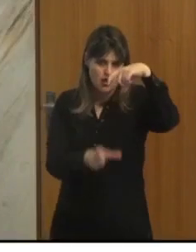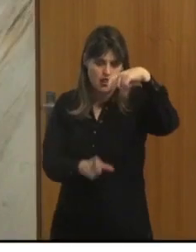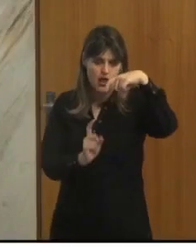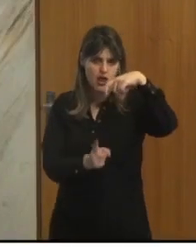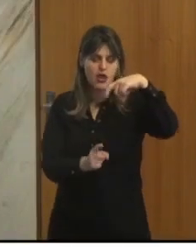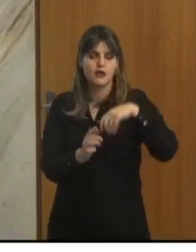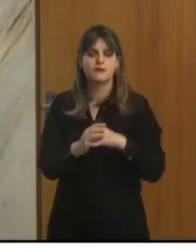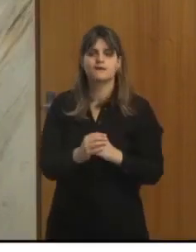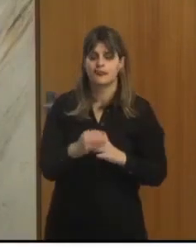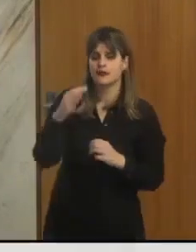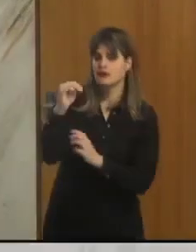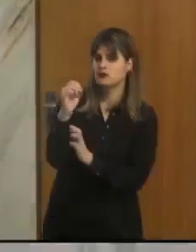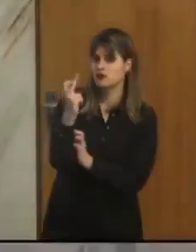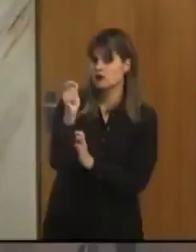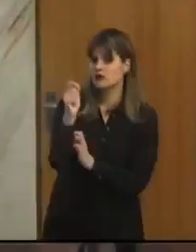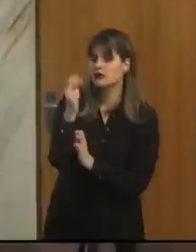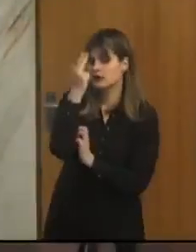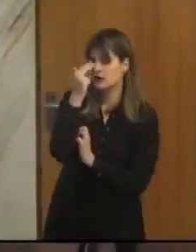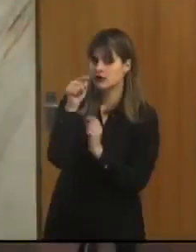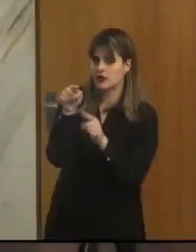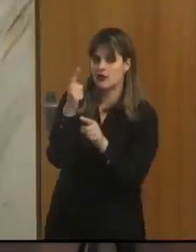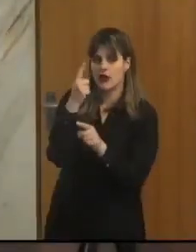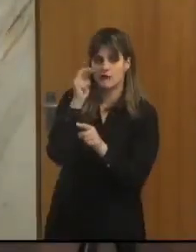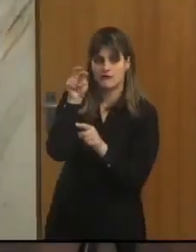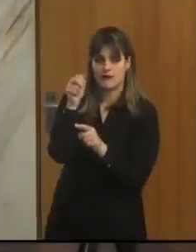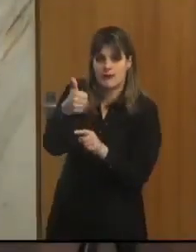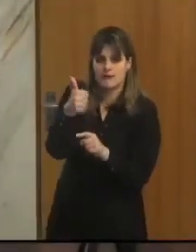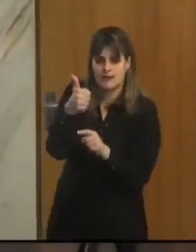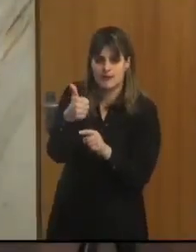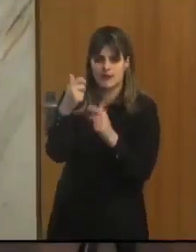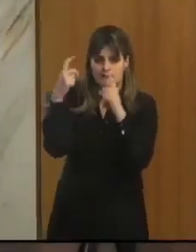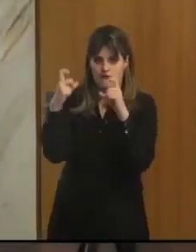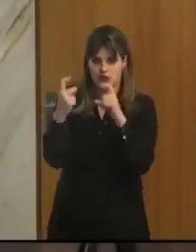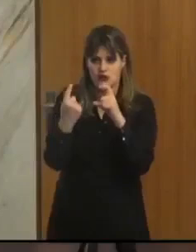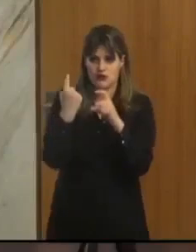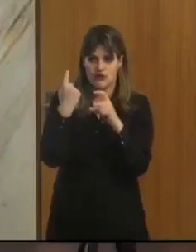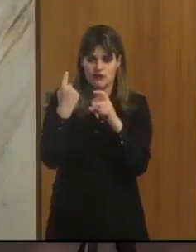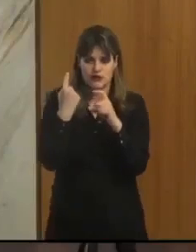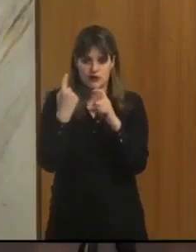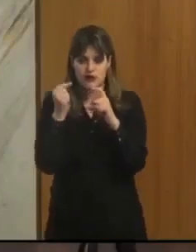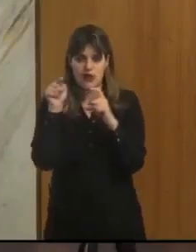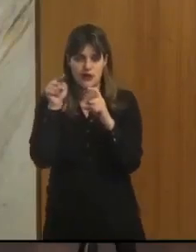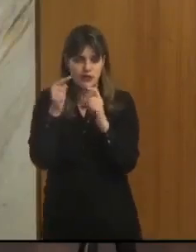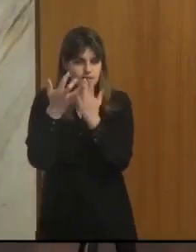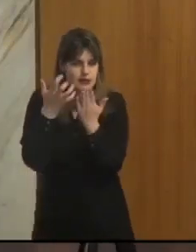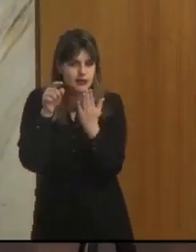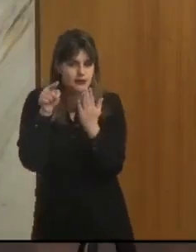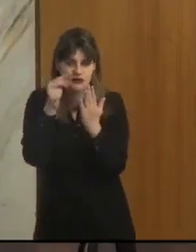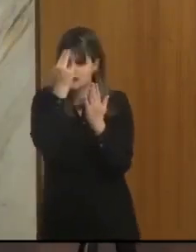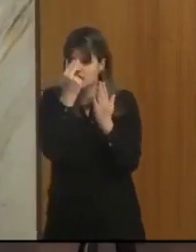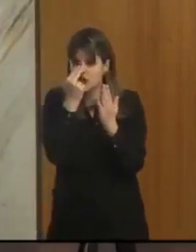O Gualdino Paes terá testado o Alambor, que se vê muito bem nesta fotografia, esta saliência que existe no